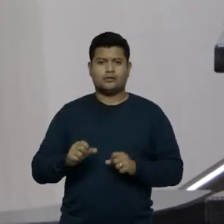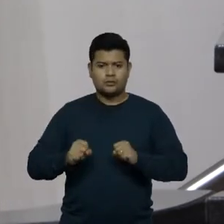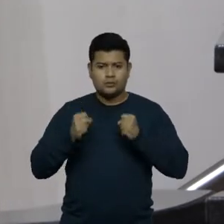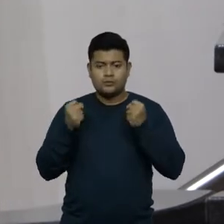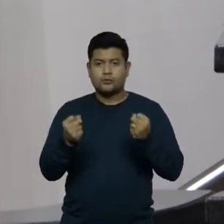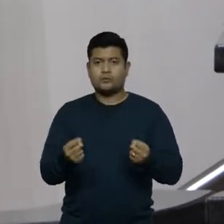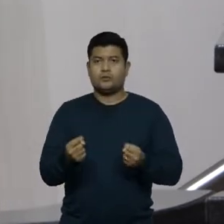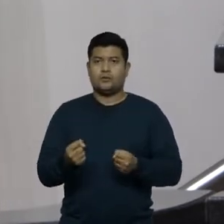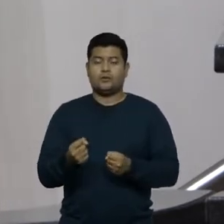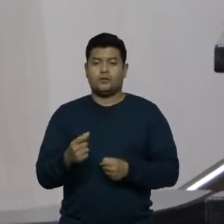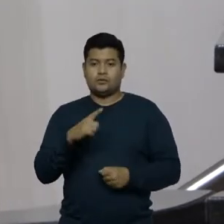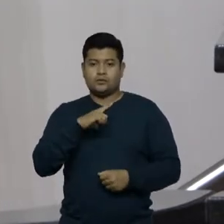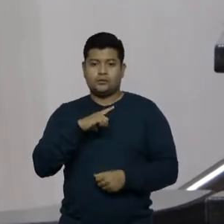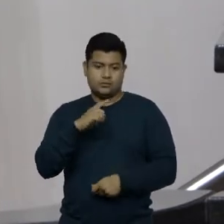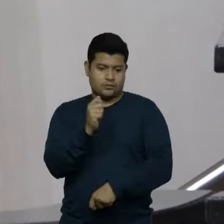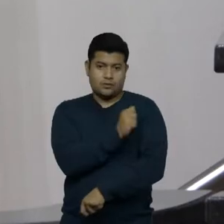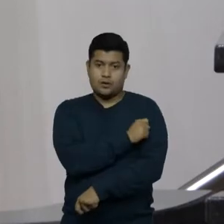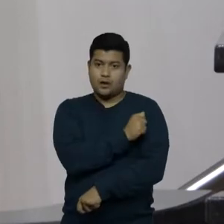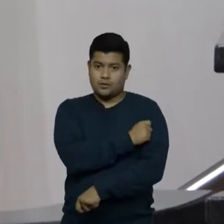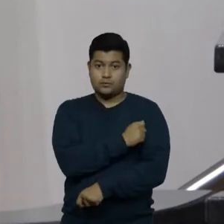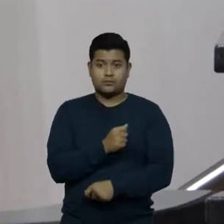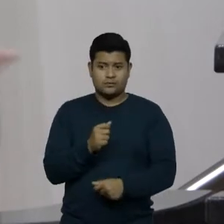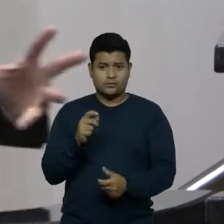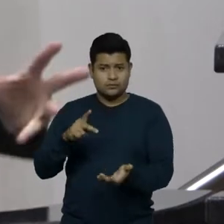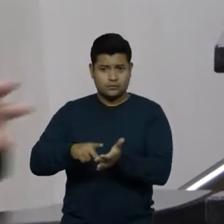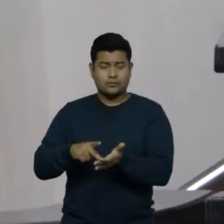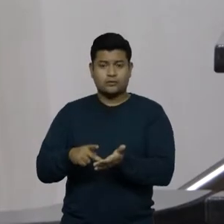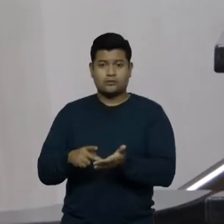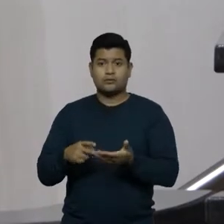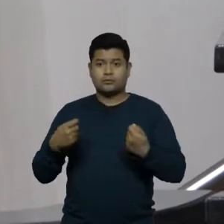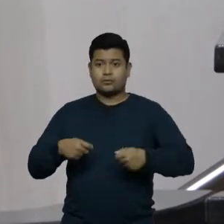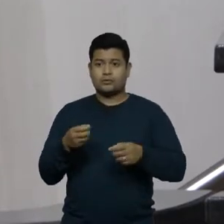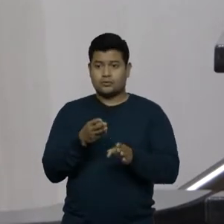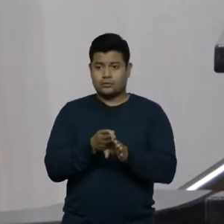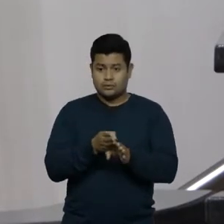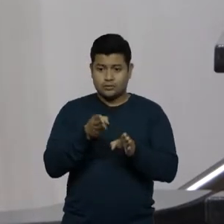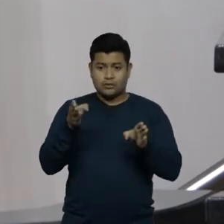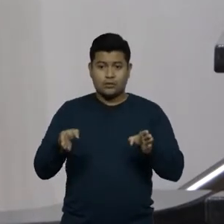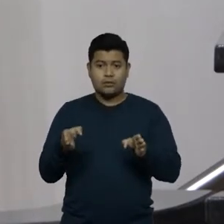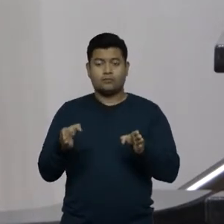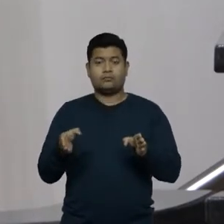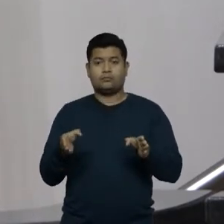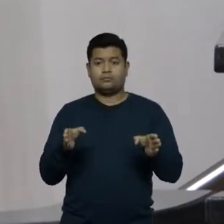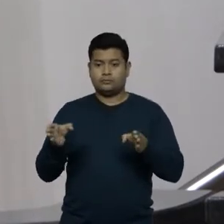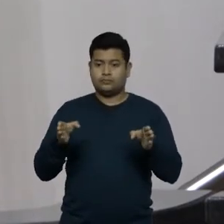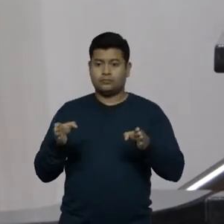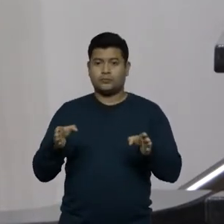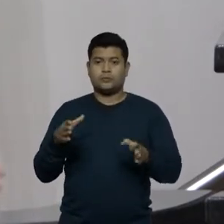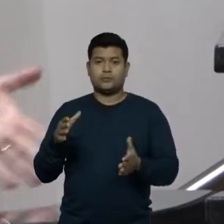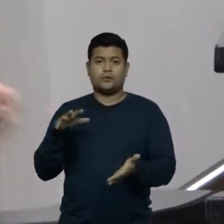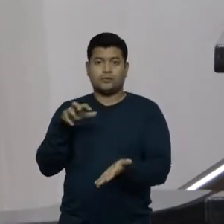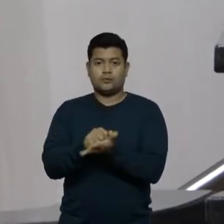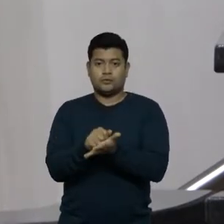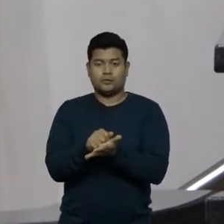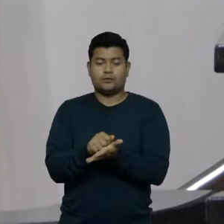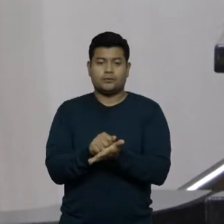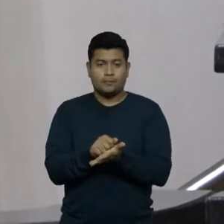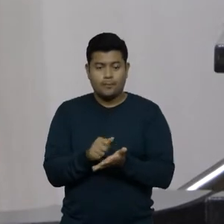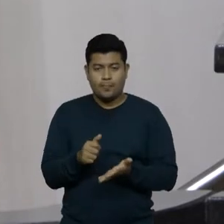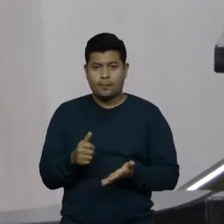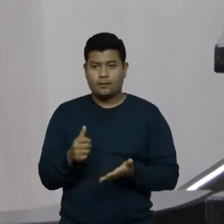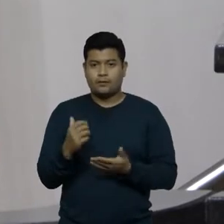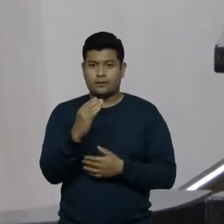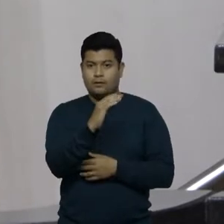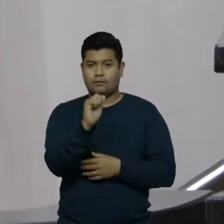jus a esse direito ele tem que ver o preço e prazo tem que aumentar esse prazo do período de inscrição no cadastro único para a